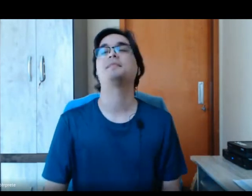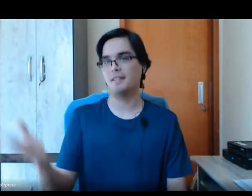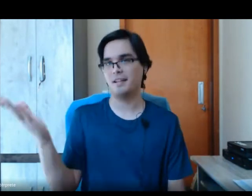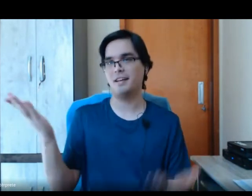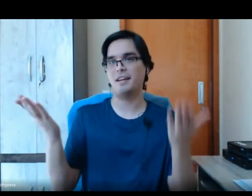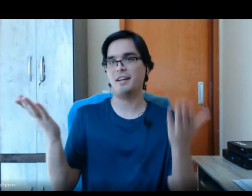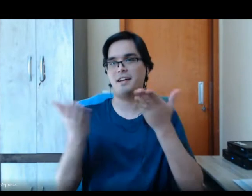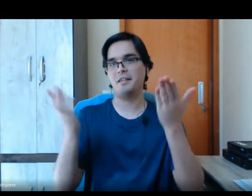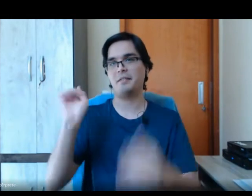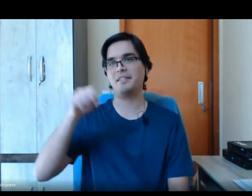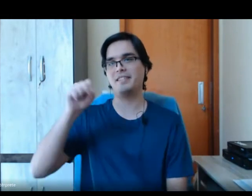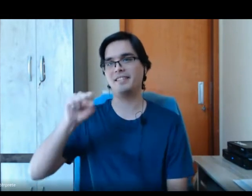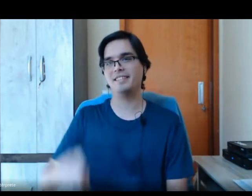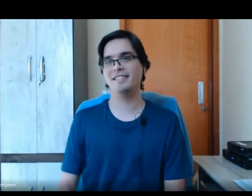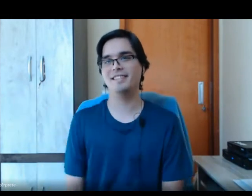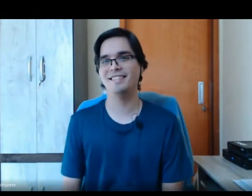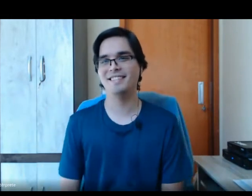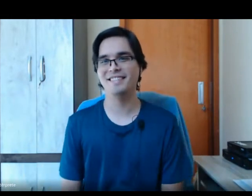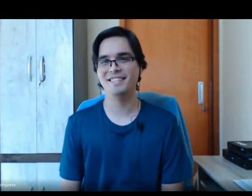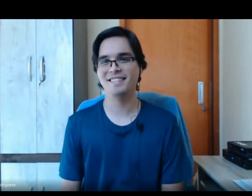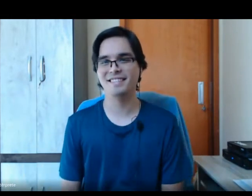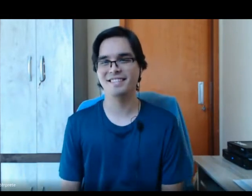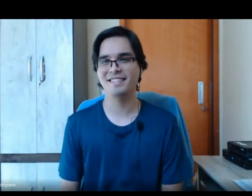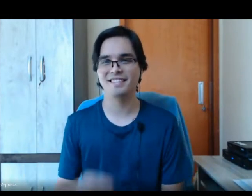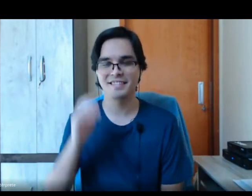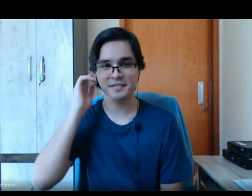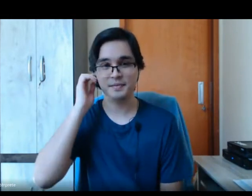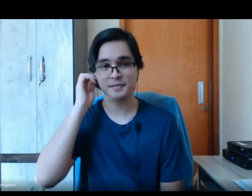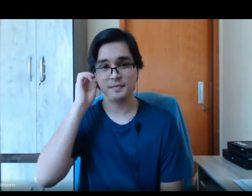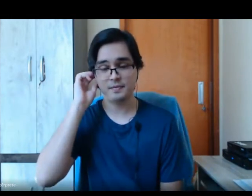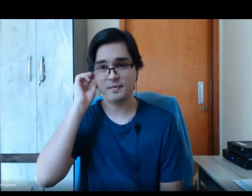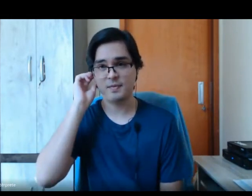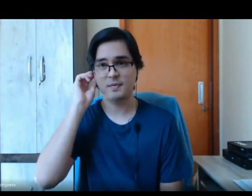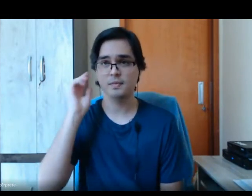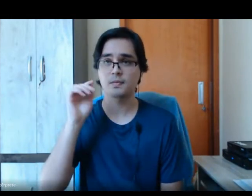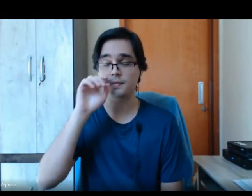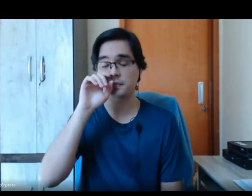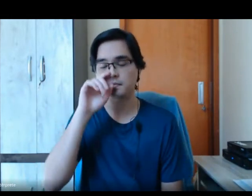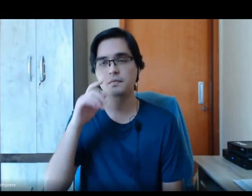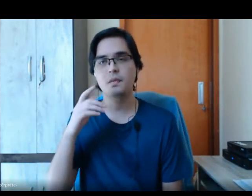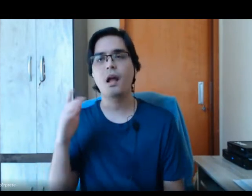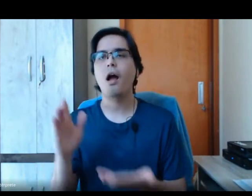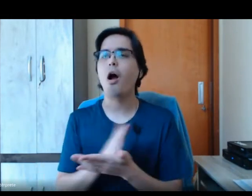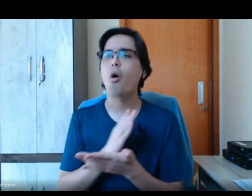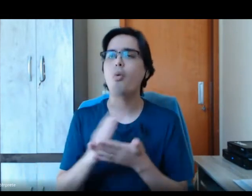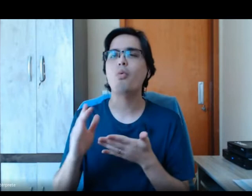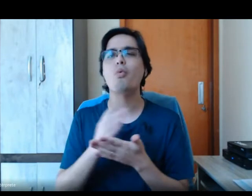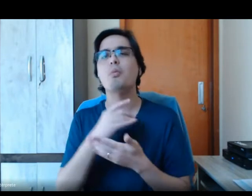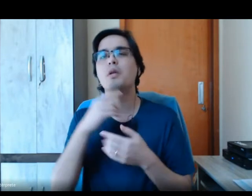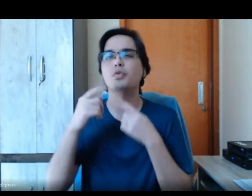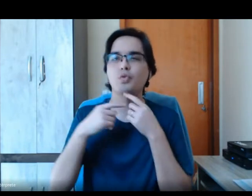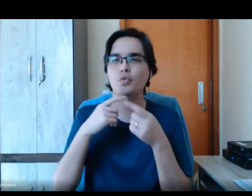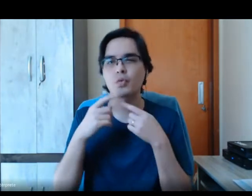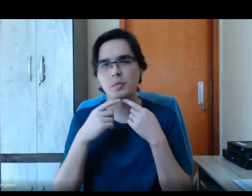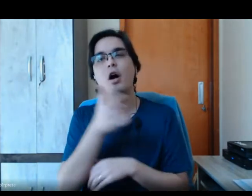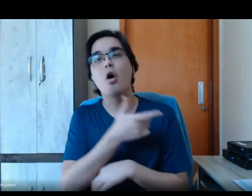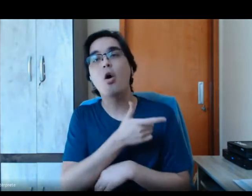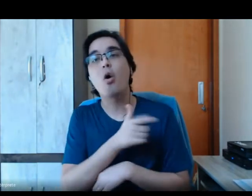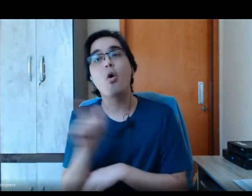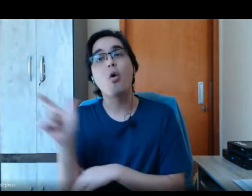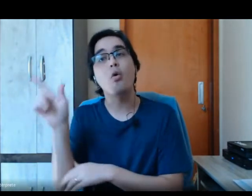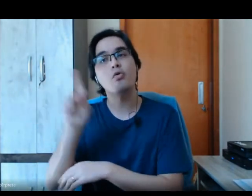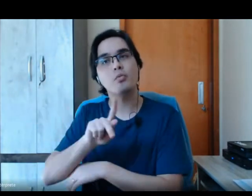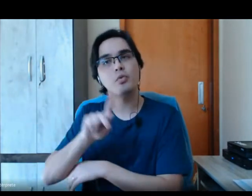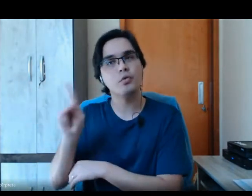porque mudaram um pouco, as coisas mudaram um pouco de lá para cá, porque a gente, na verdade, vai trabalhar em cima